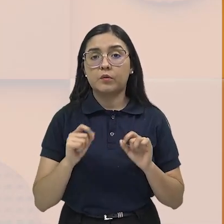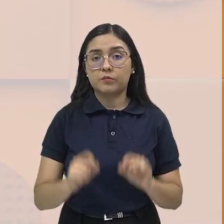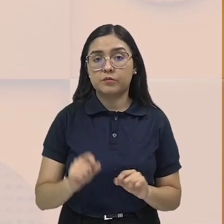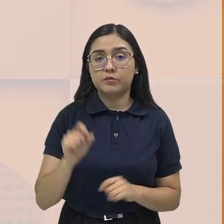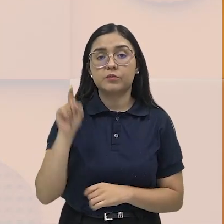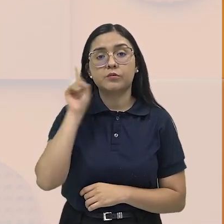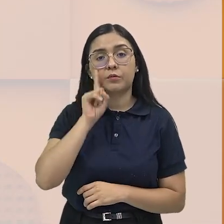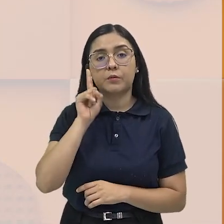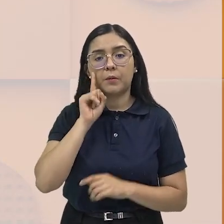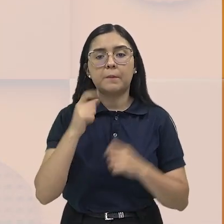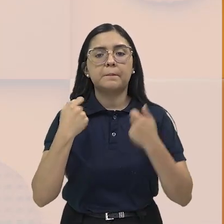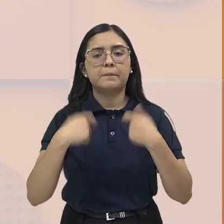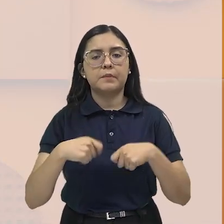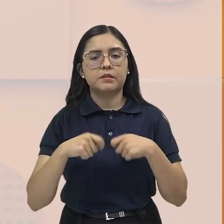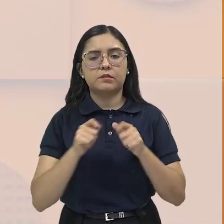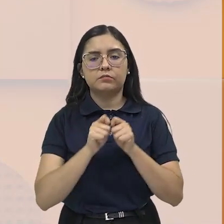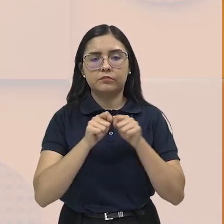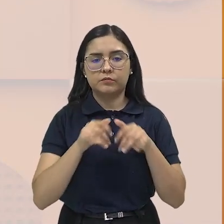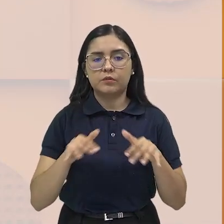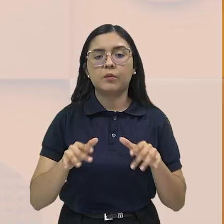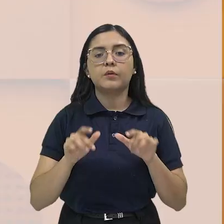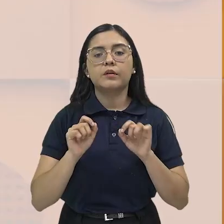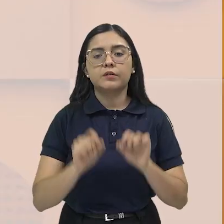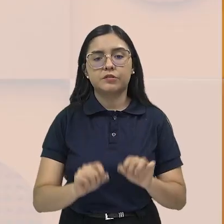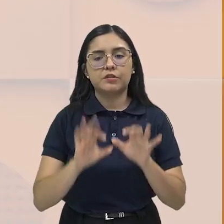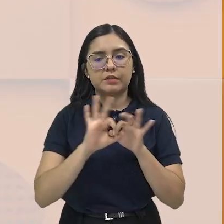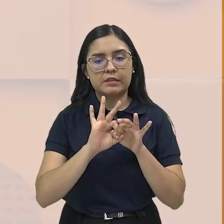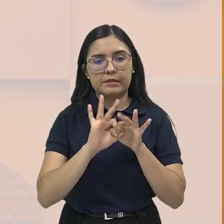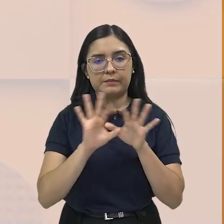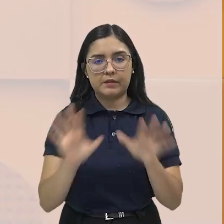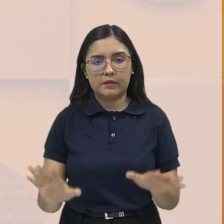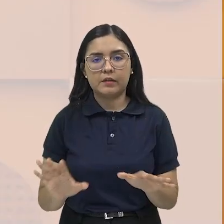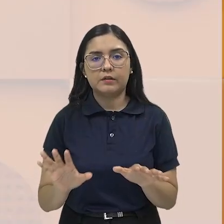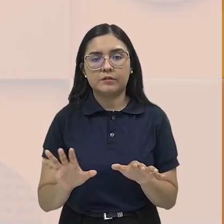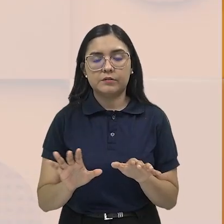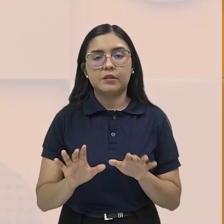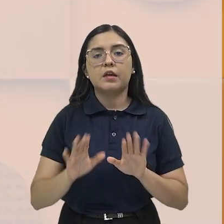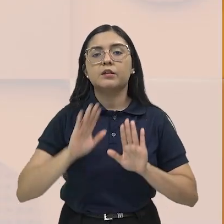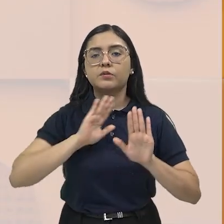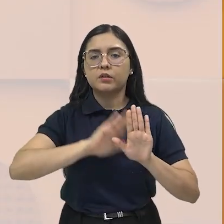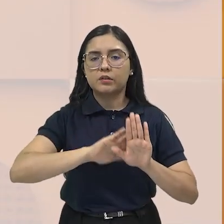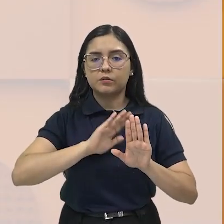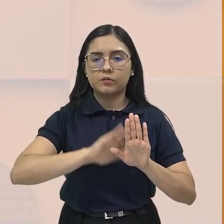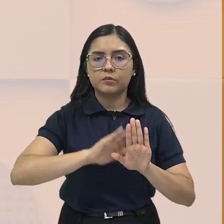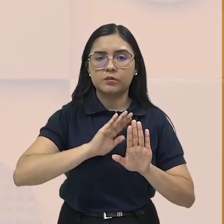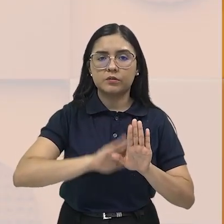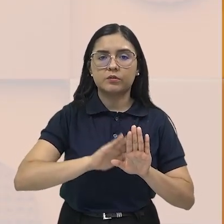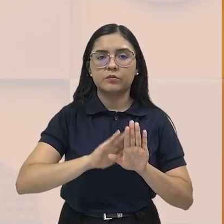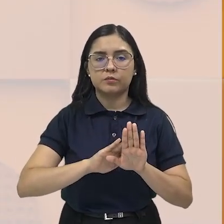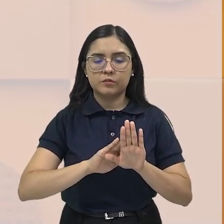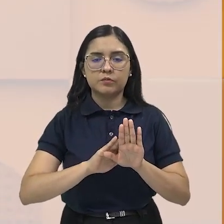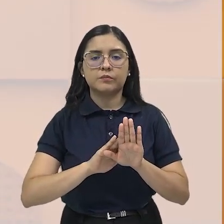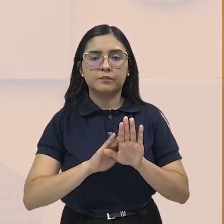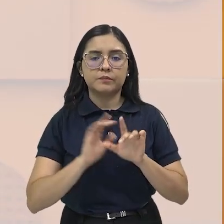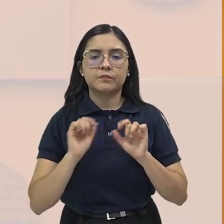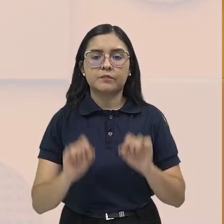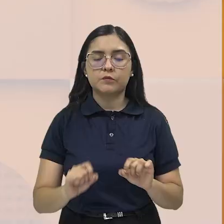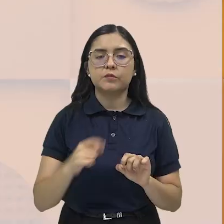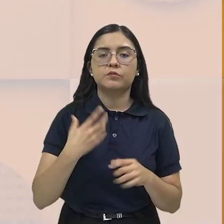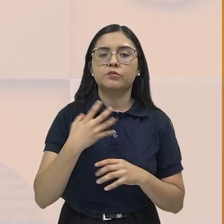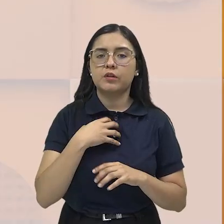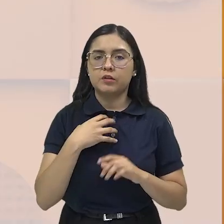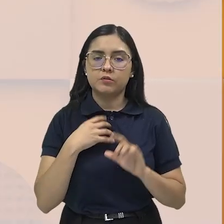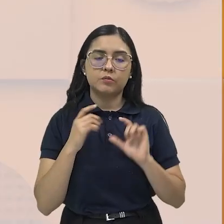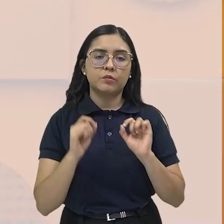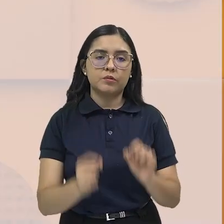Unidos precisavam expandir o ideal de liberdade, a sua ideologia, o seu jeito de ver o mundo para